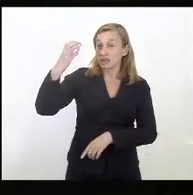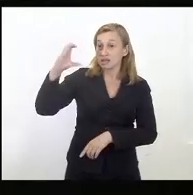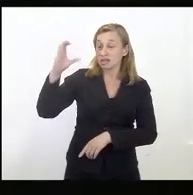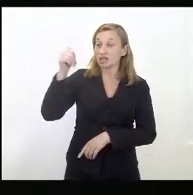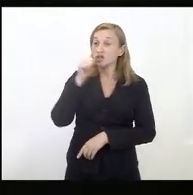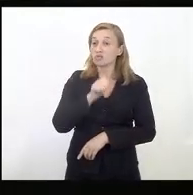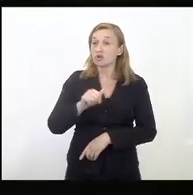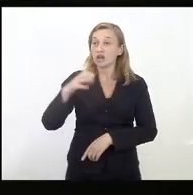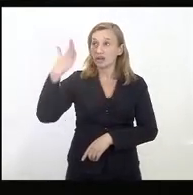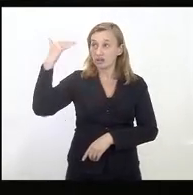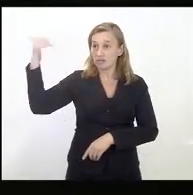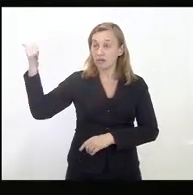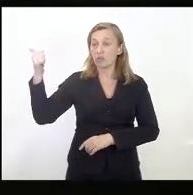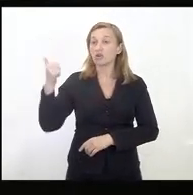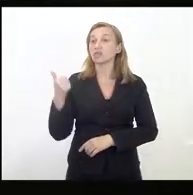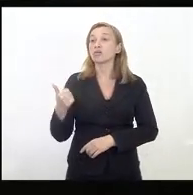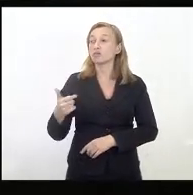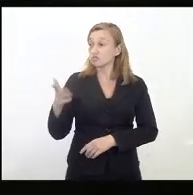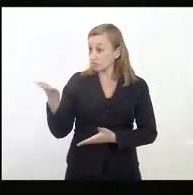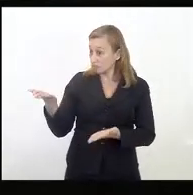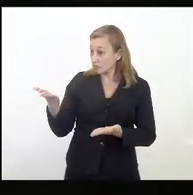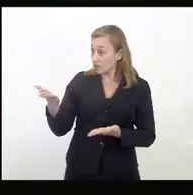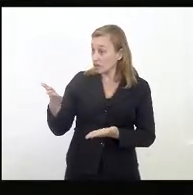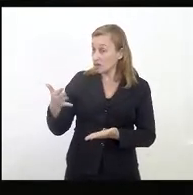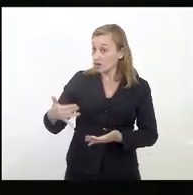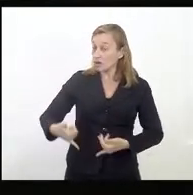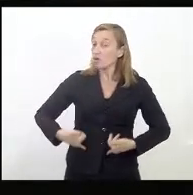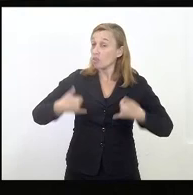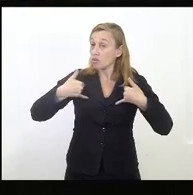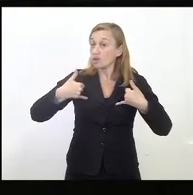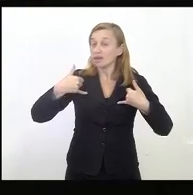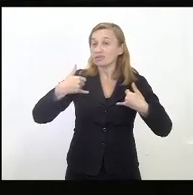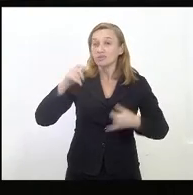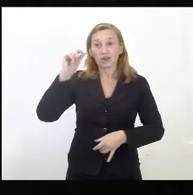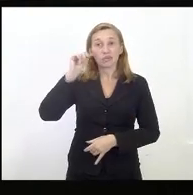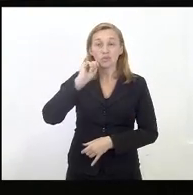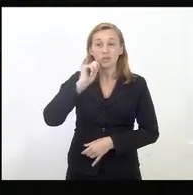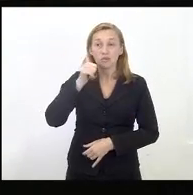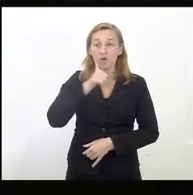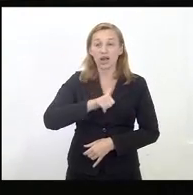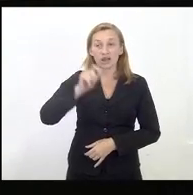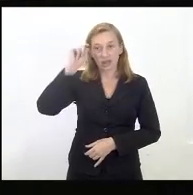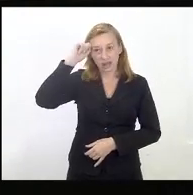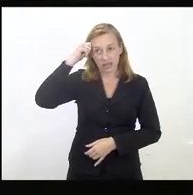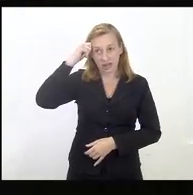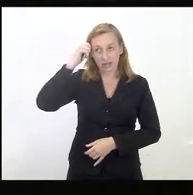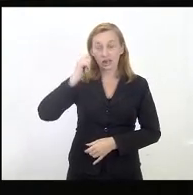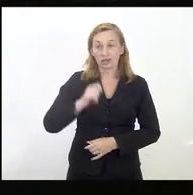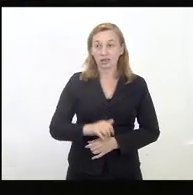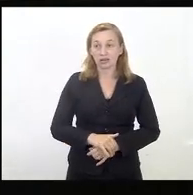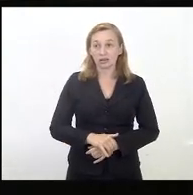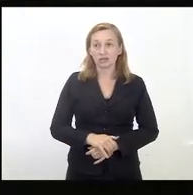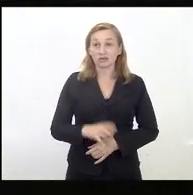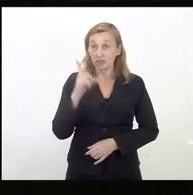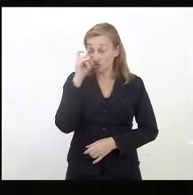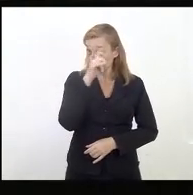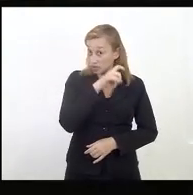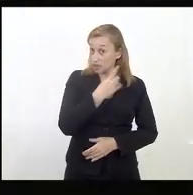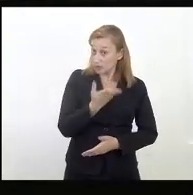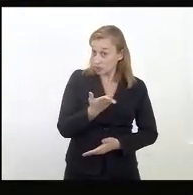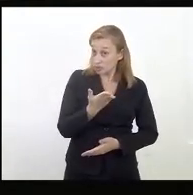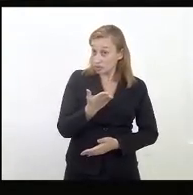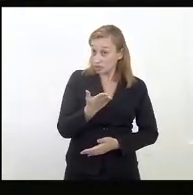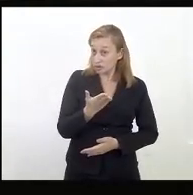cientista que muito nos orgulha é negra é uma mulher negra que é muito difícil